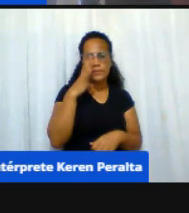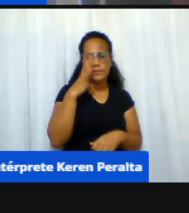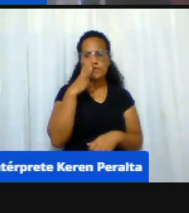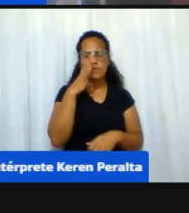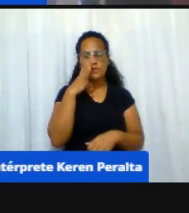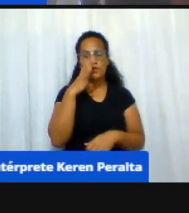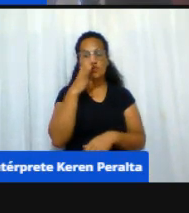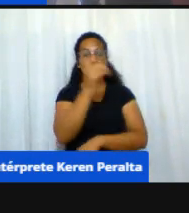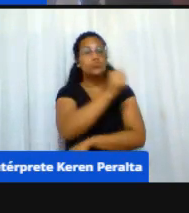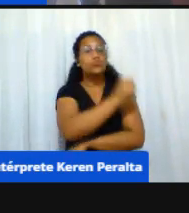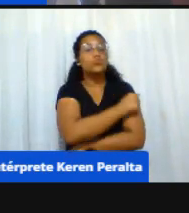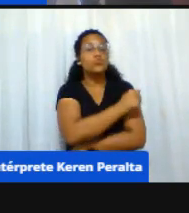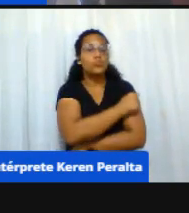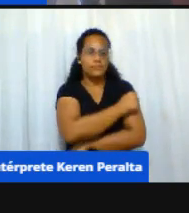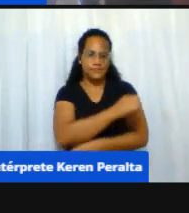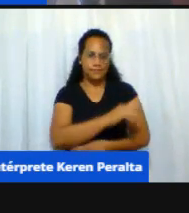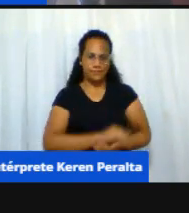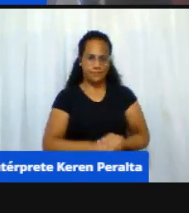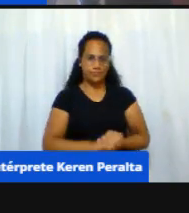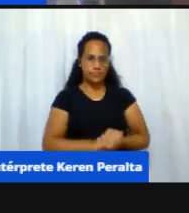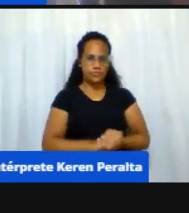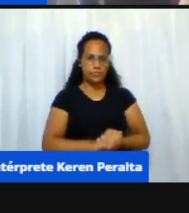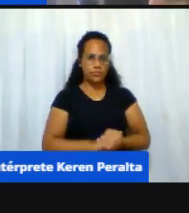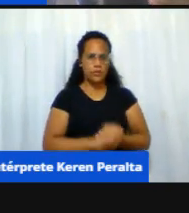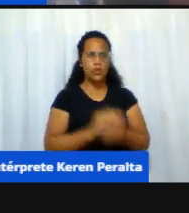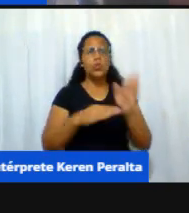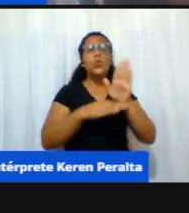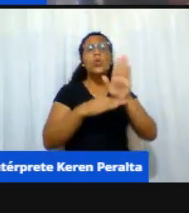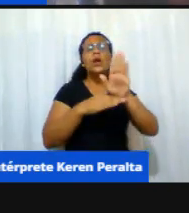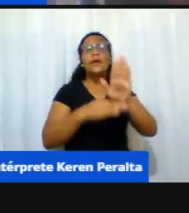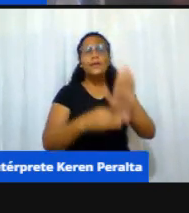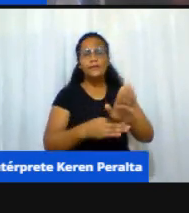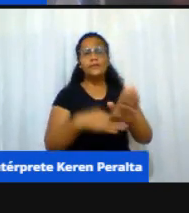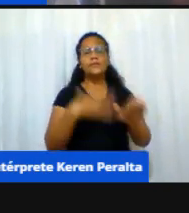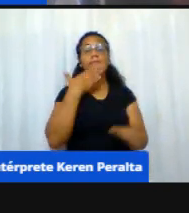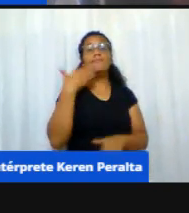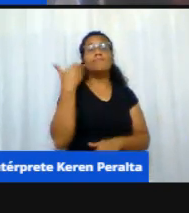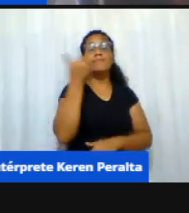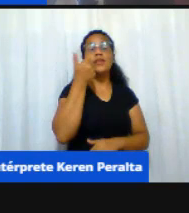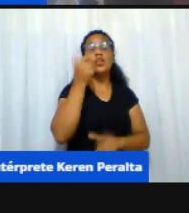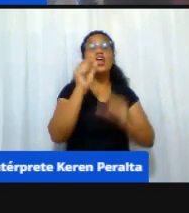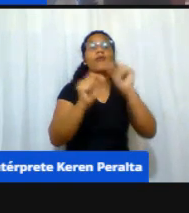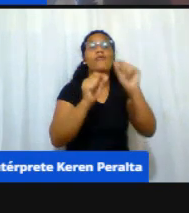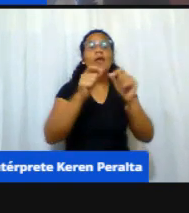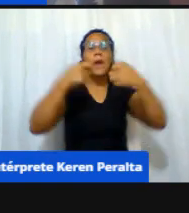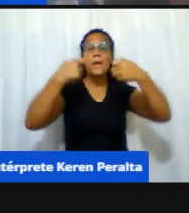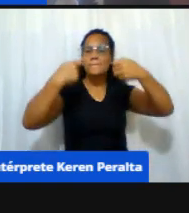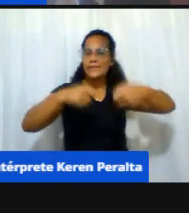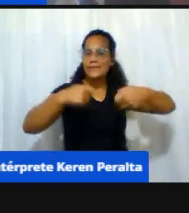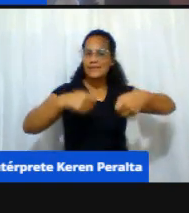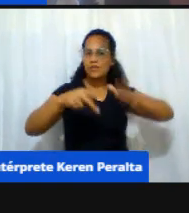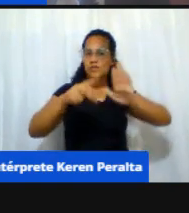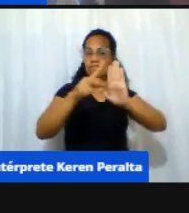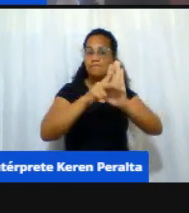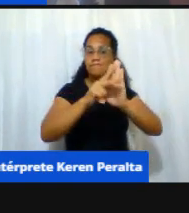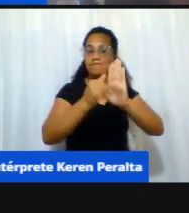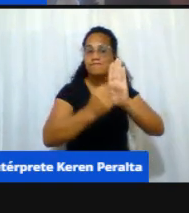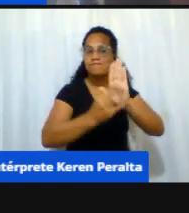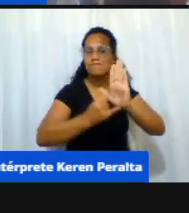no cumprimento é o desafio de planejar, desenvolver com qualidade as habilidades mais